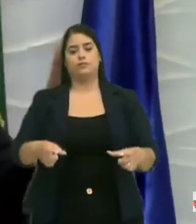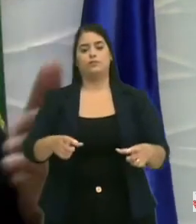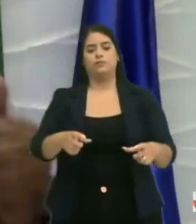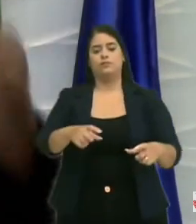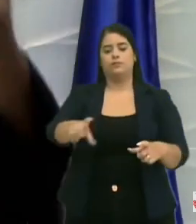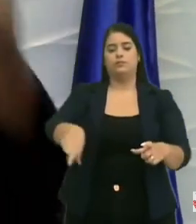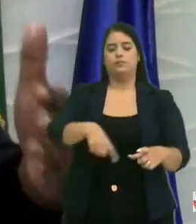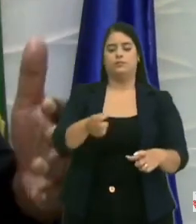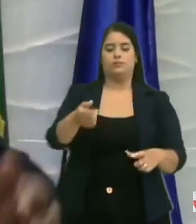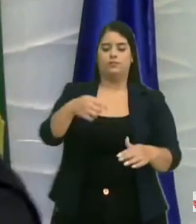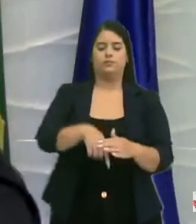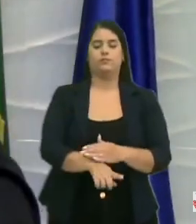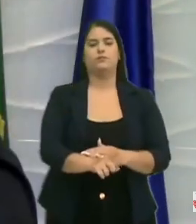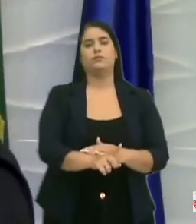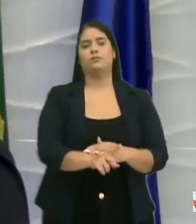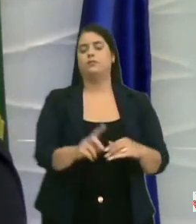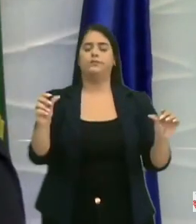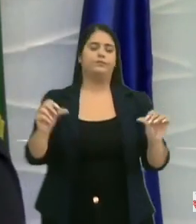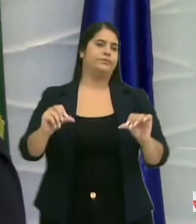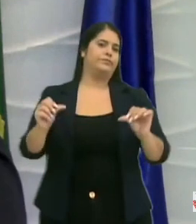vão, perdido.